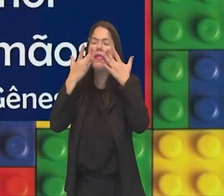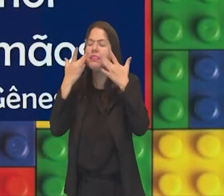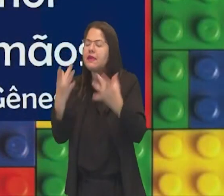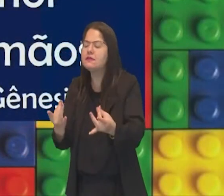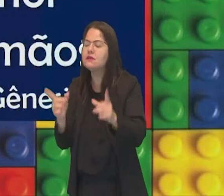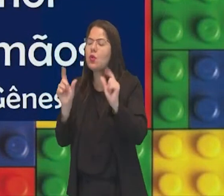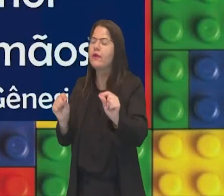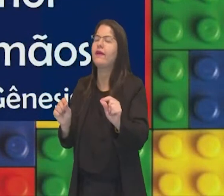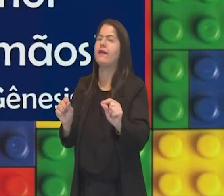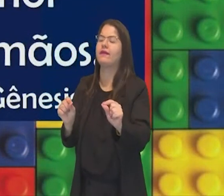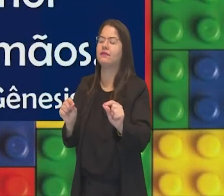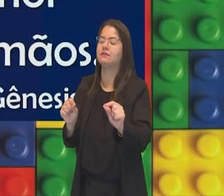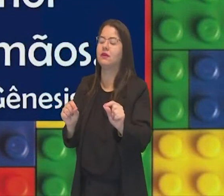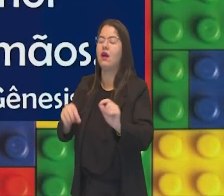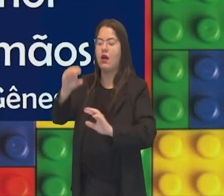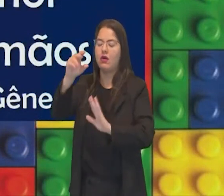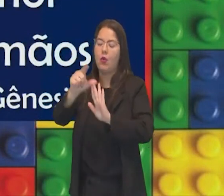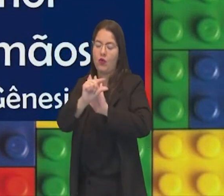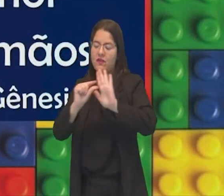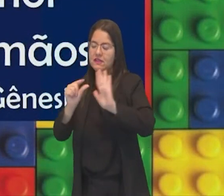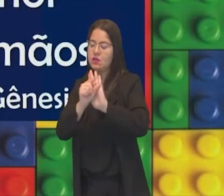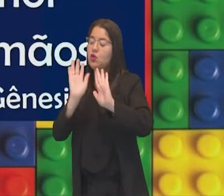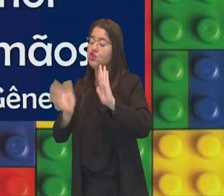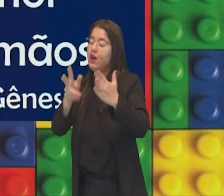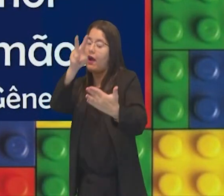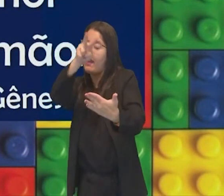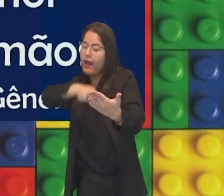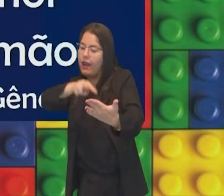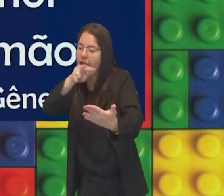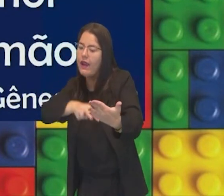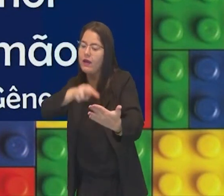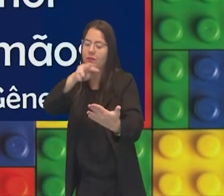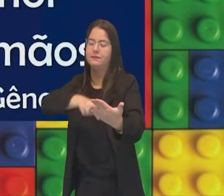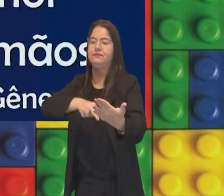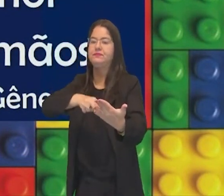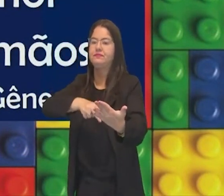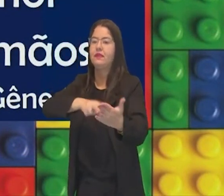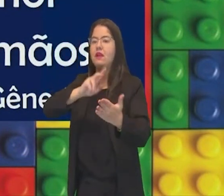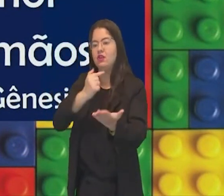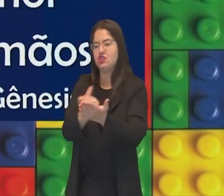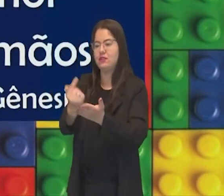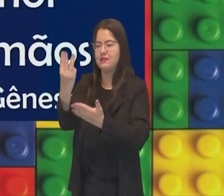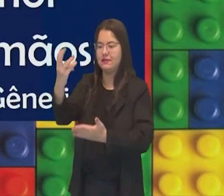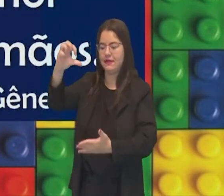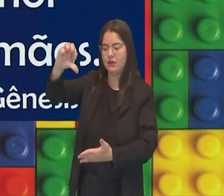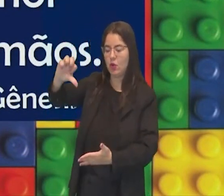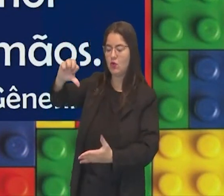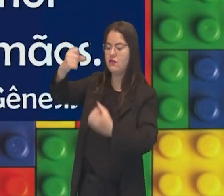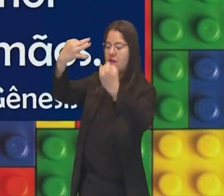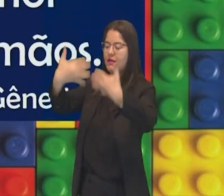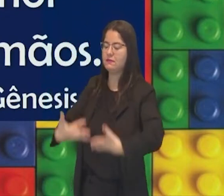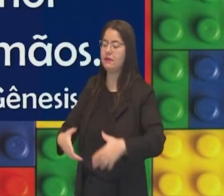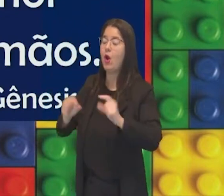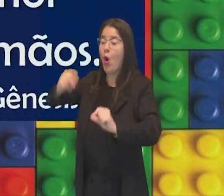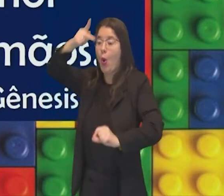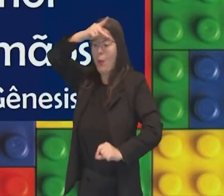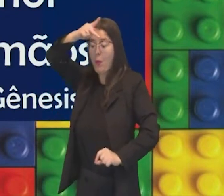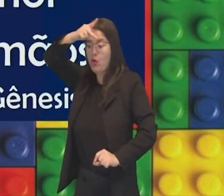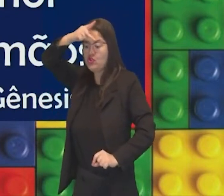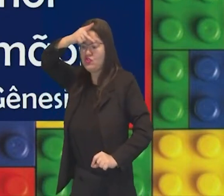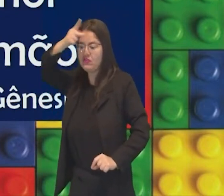atenção, novamente, é o versículo que nós já lemos em Gênesis 39.